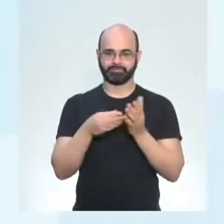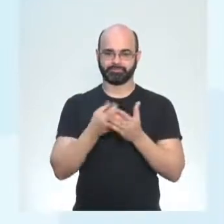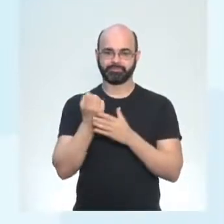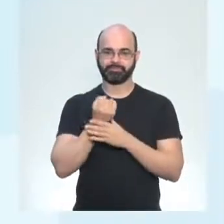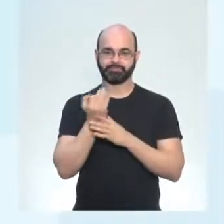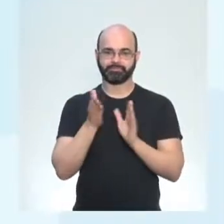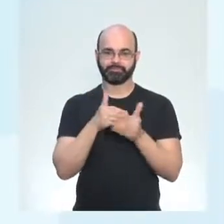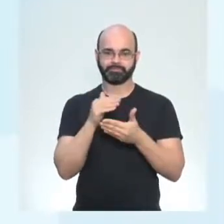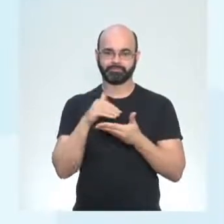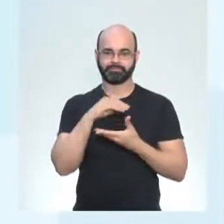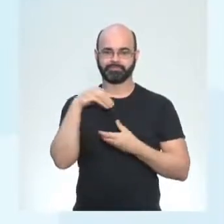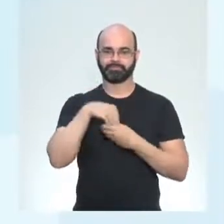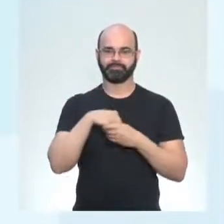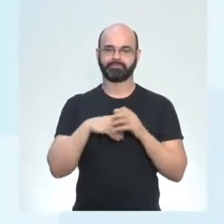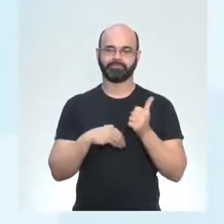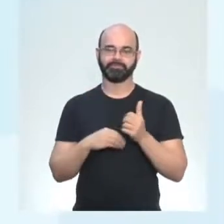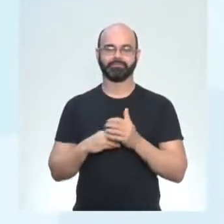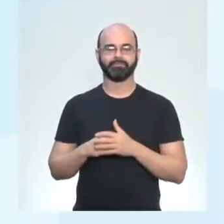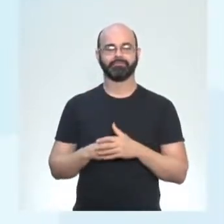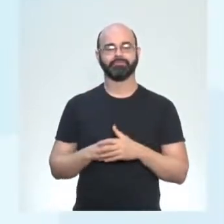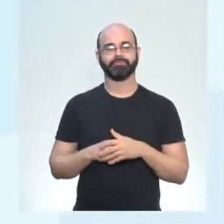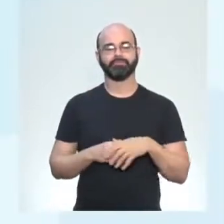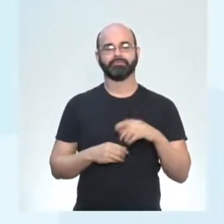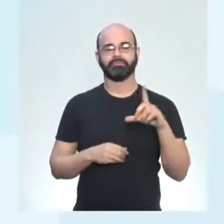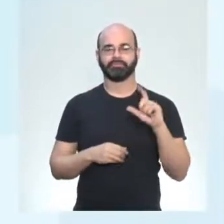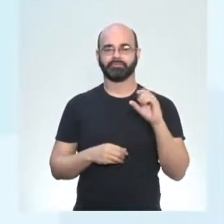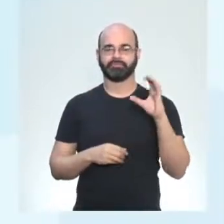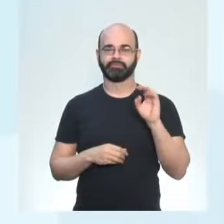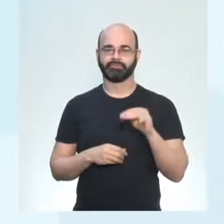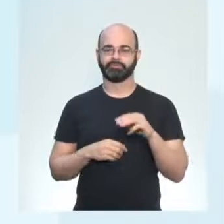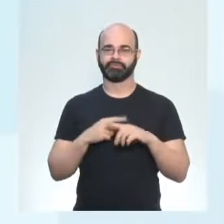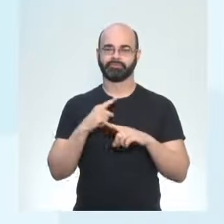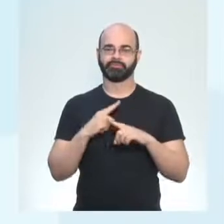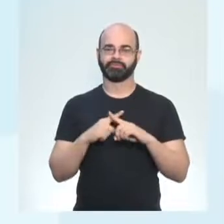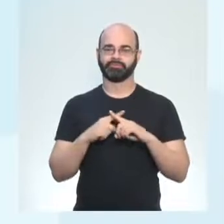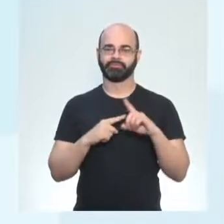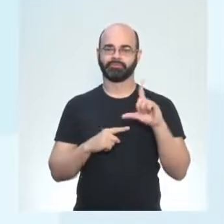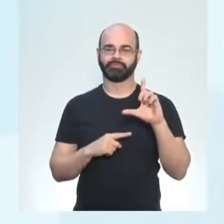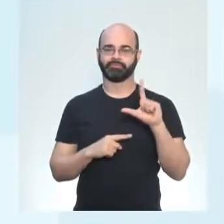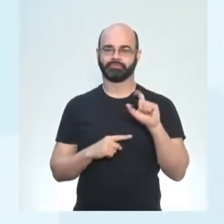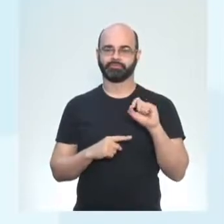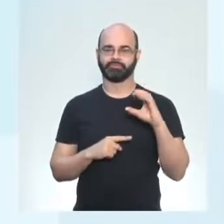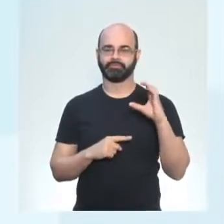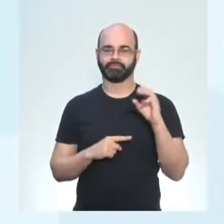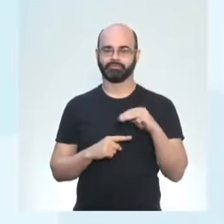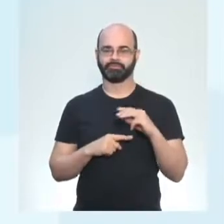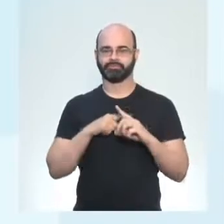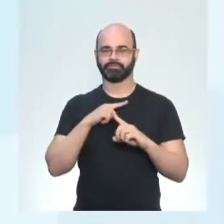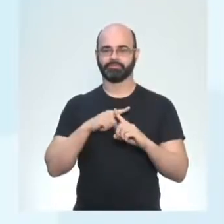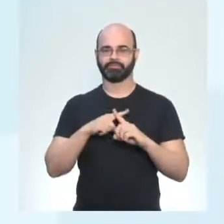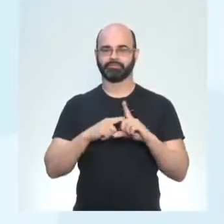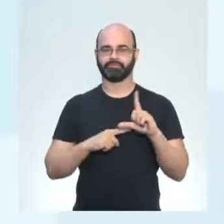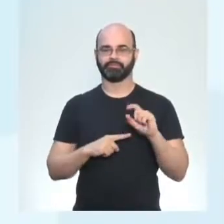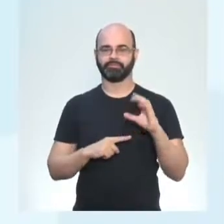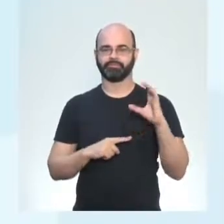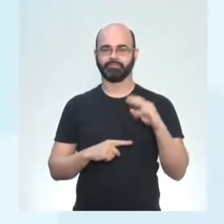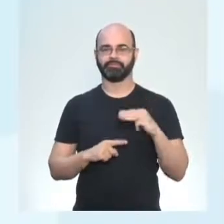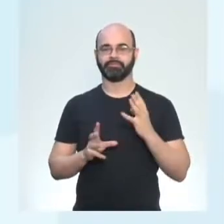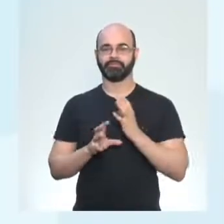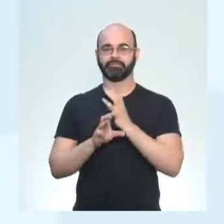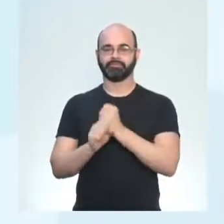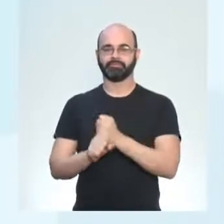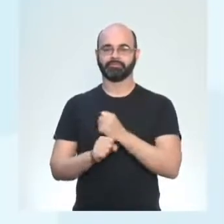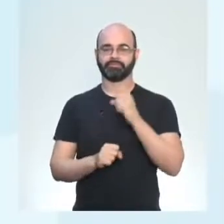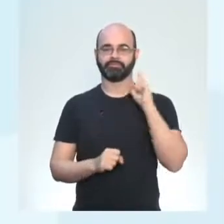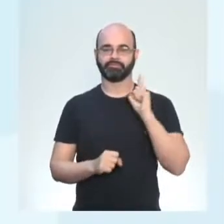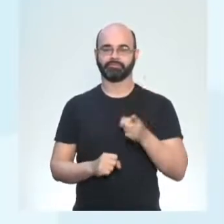bem, vamos lá. Eu tenho que 10 centímetros vezes 10 centímetros vezes 10 centímetros é igual a 1000